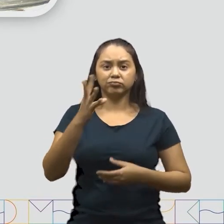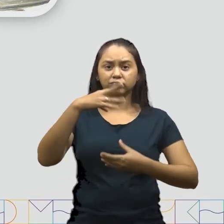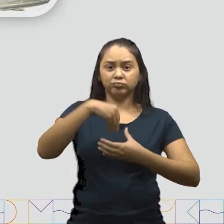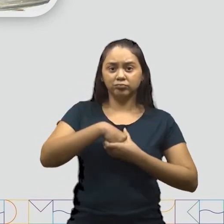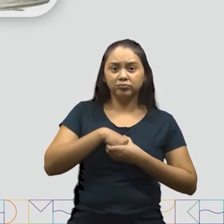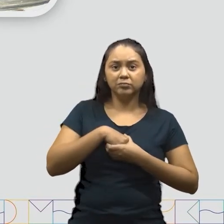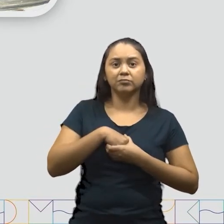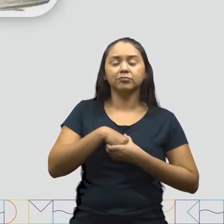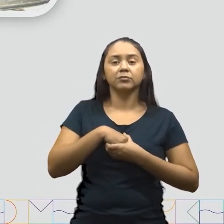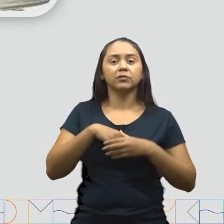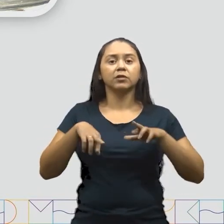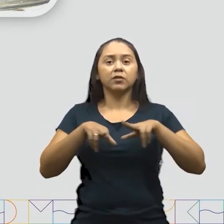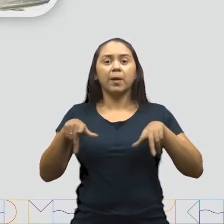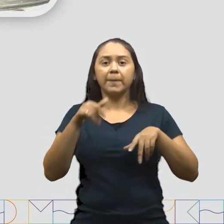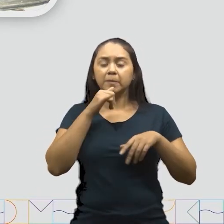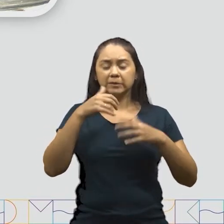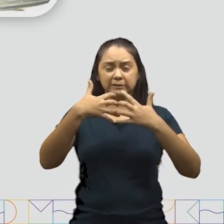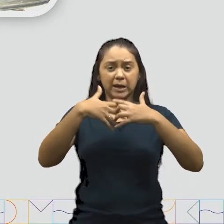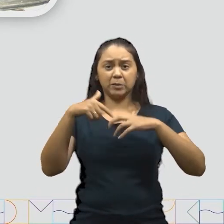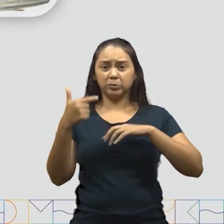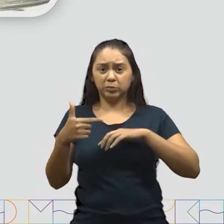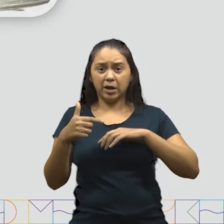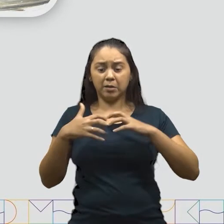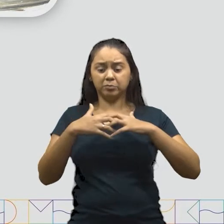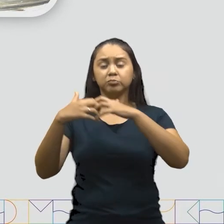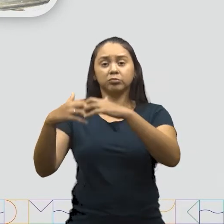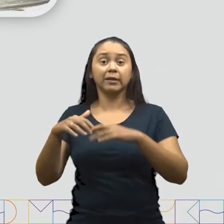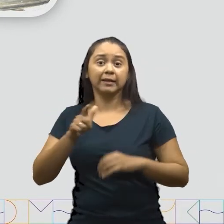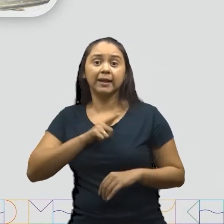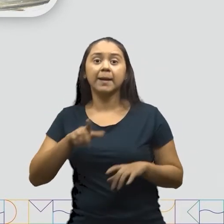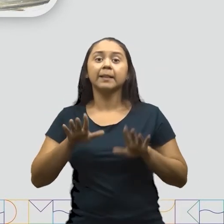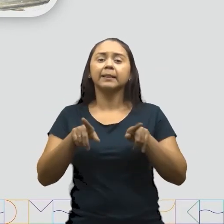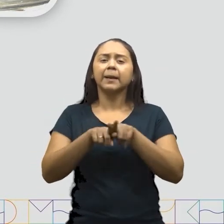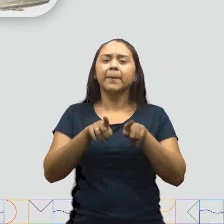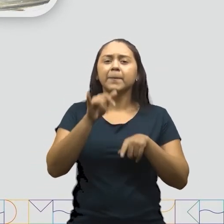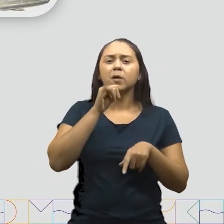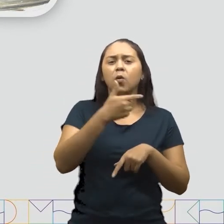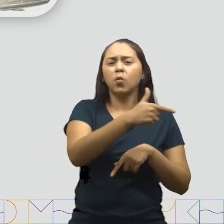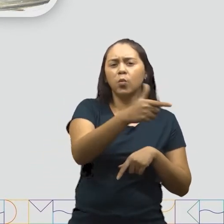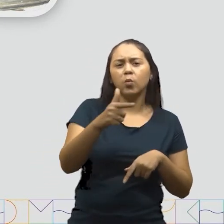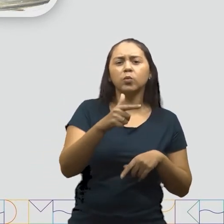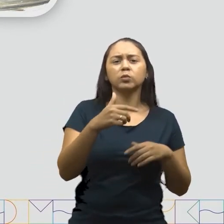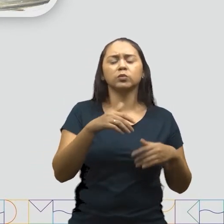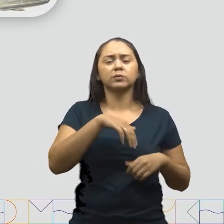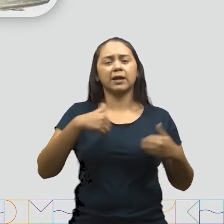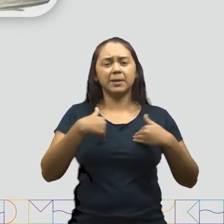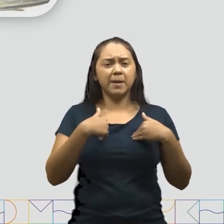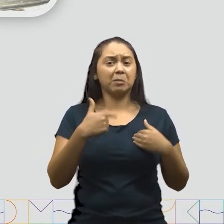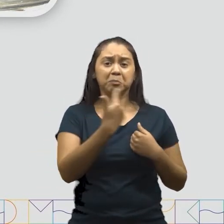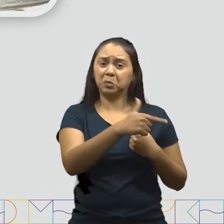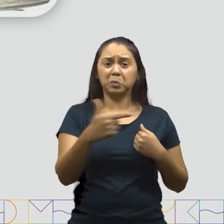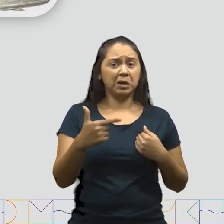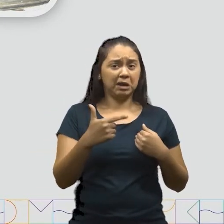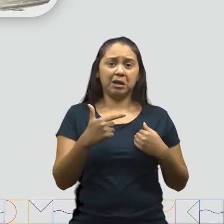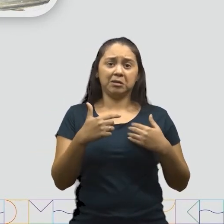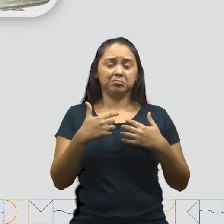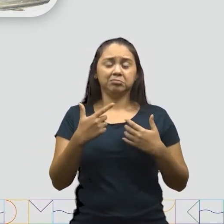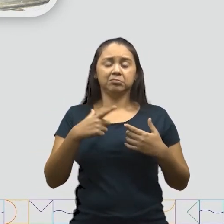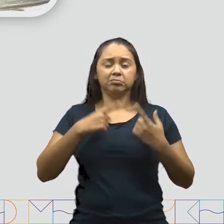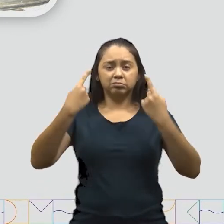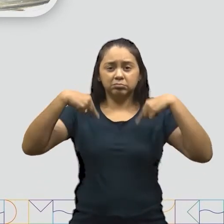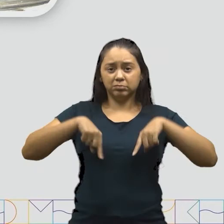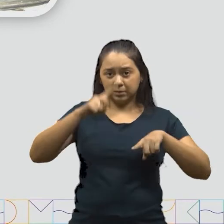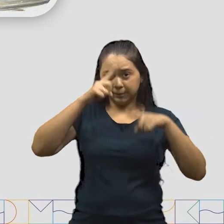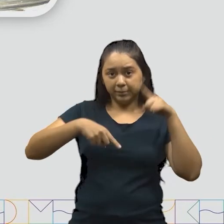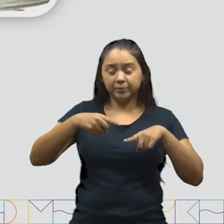nervoso descentralizado sem cérebro, enquanto as esponjas do mar não possuem sistema nervoso. Nos